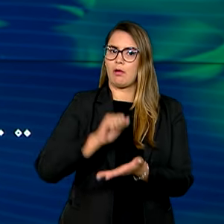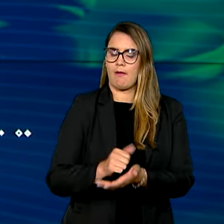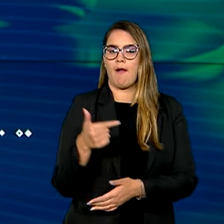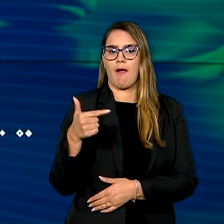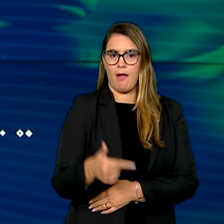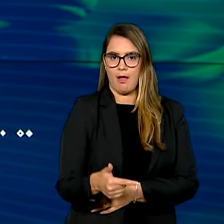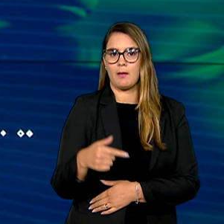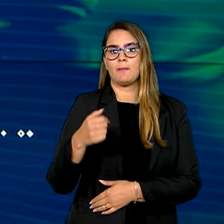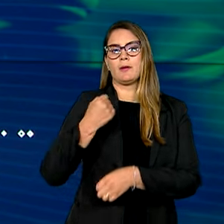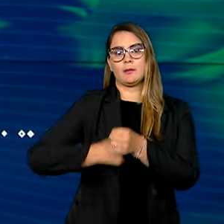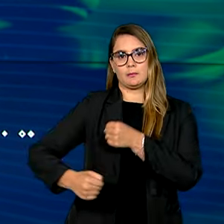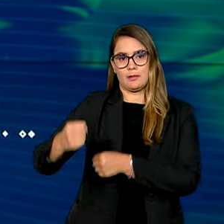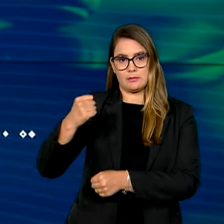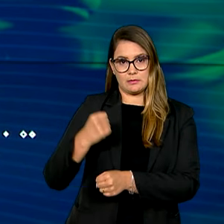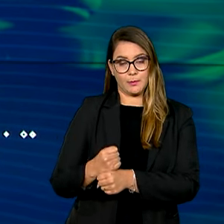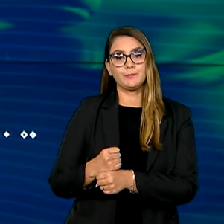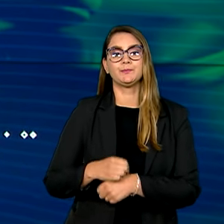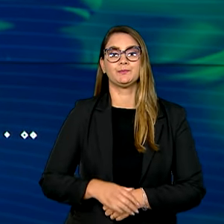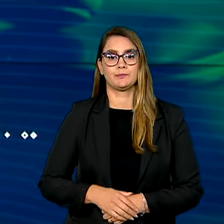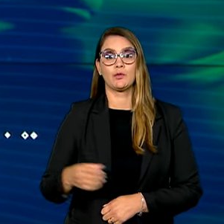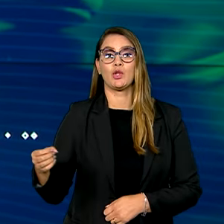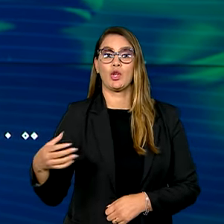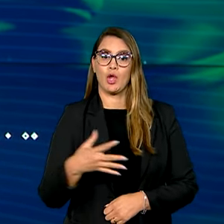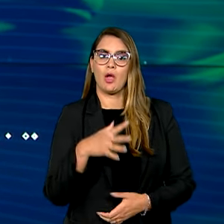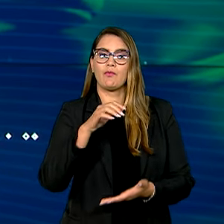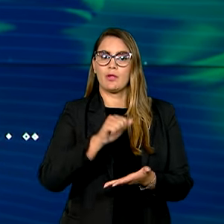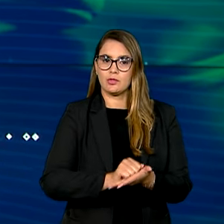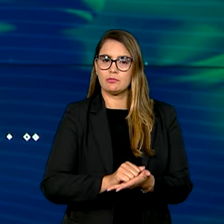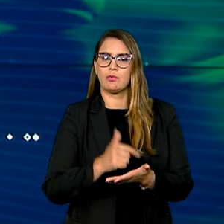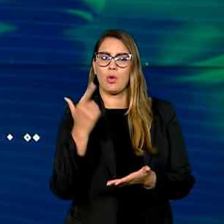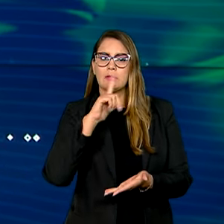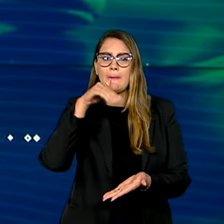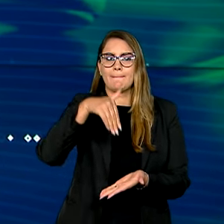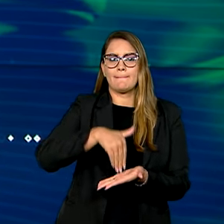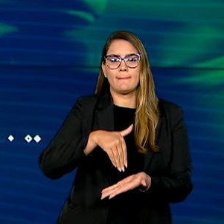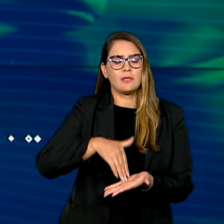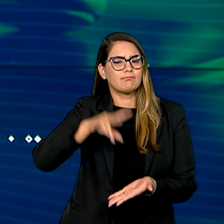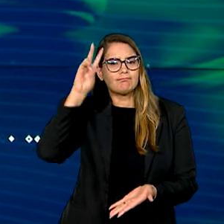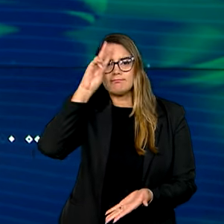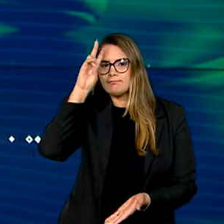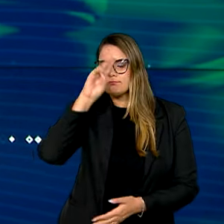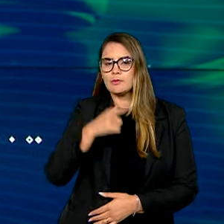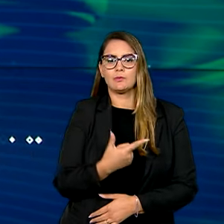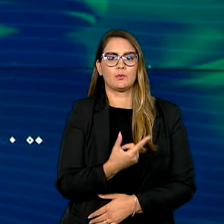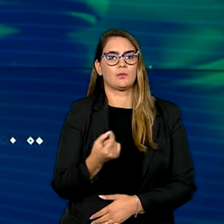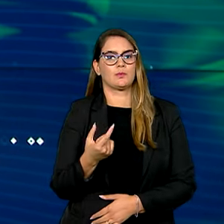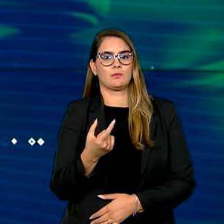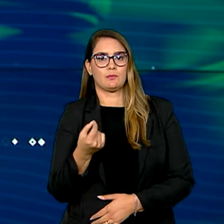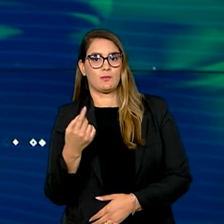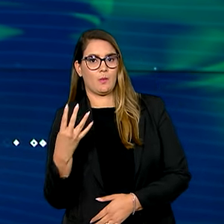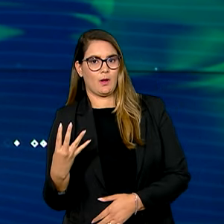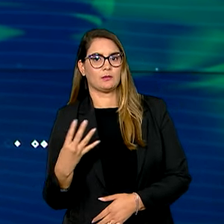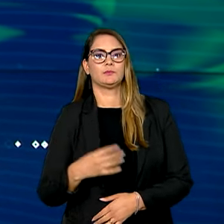no registro de armas de fogo no ano passado quando os novos registros atingiram o menor patamar da história